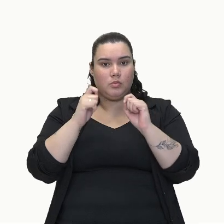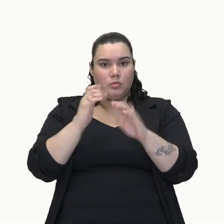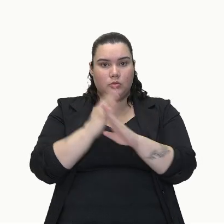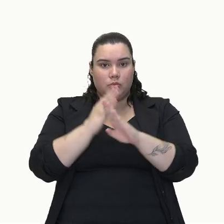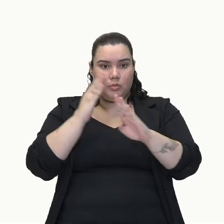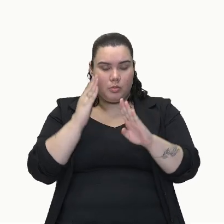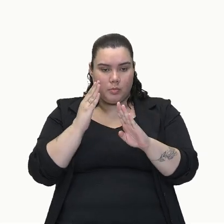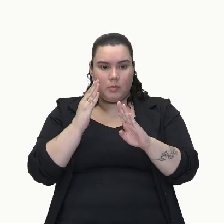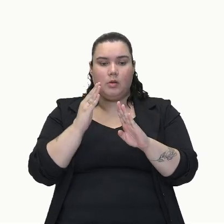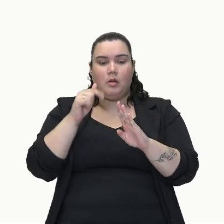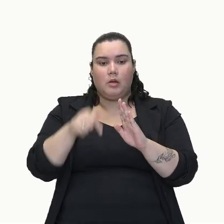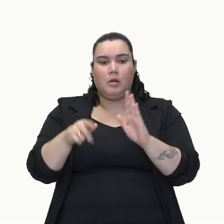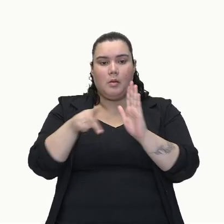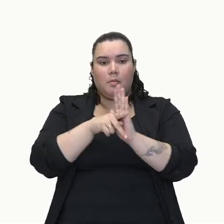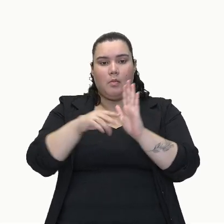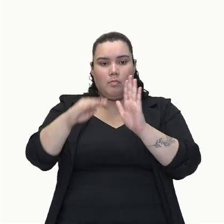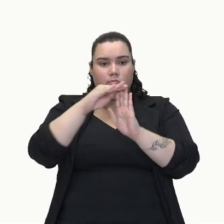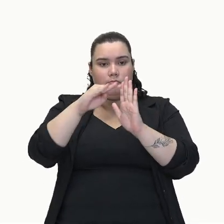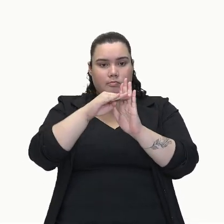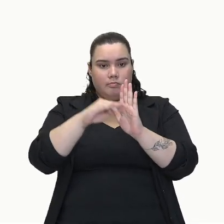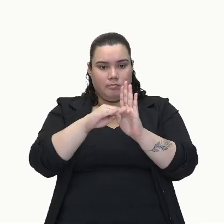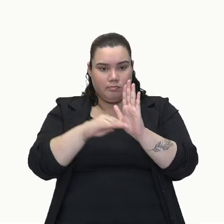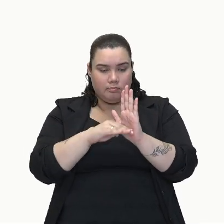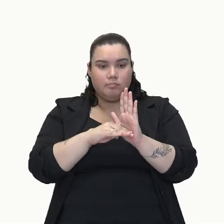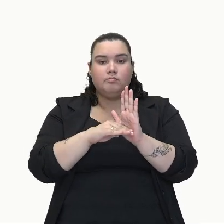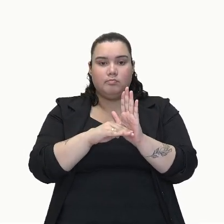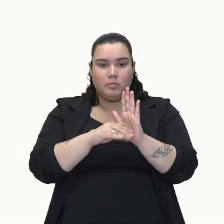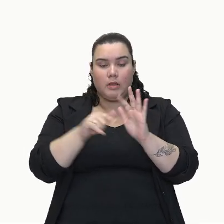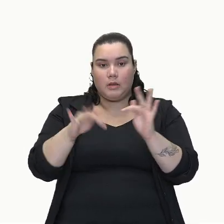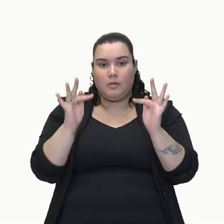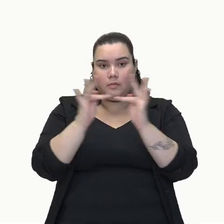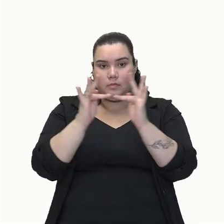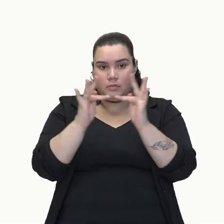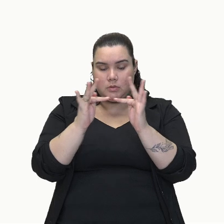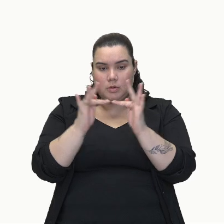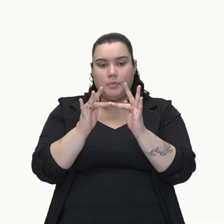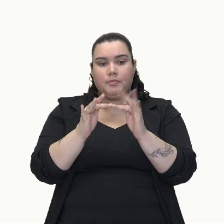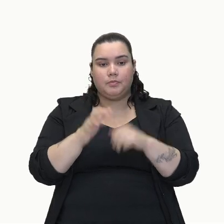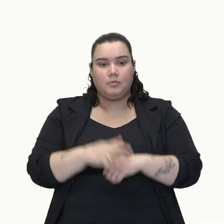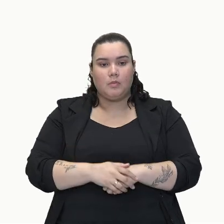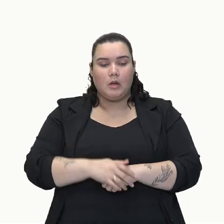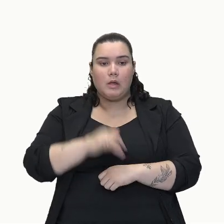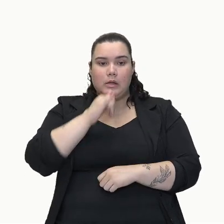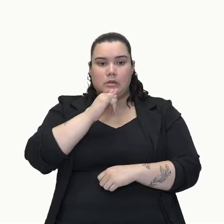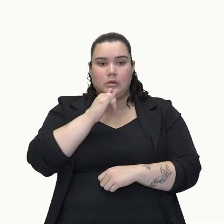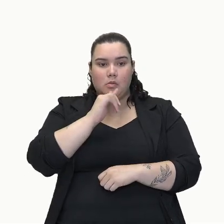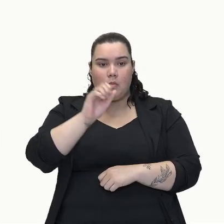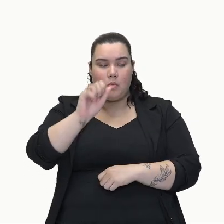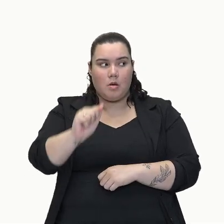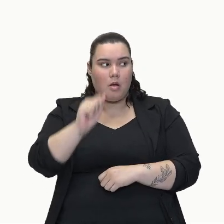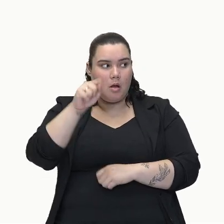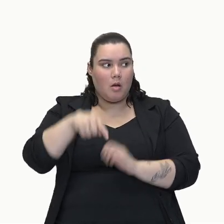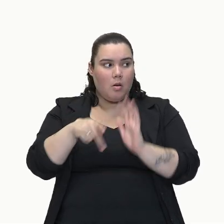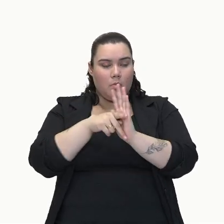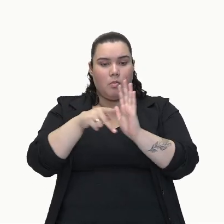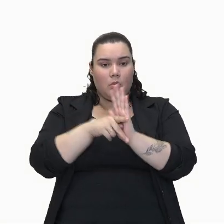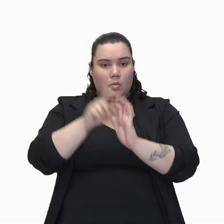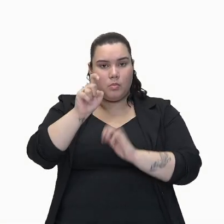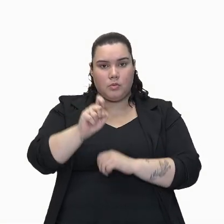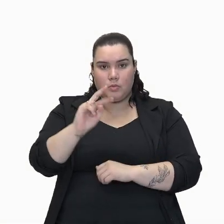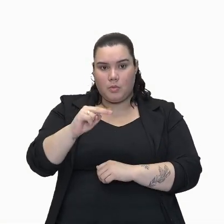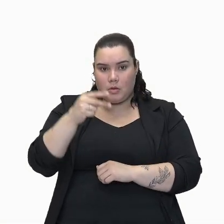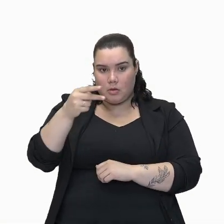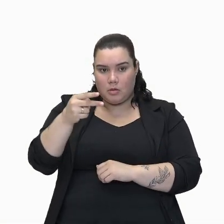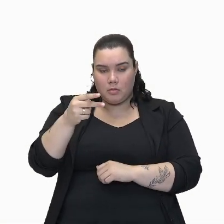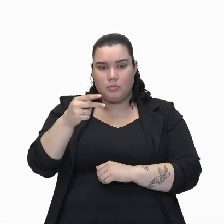identificar esses coeficientes da função. No caso, o a é o valor que está na frente ali do x ao quadrado, o b é o valor